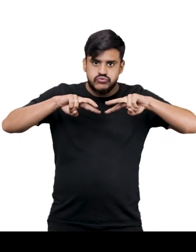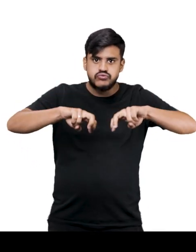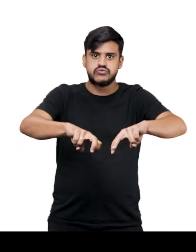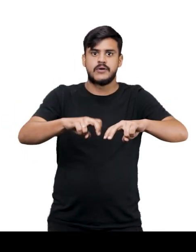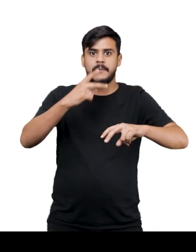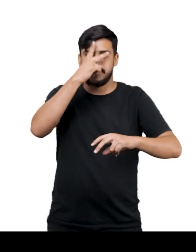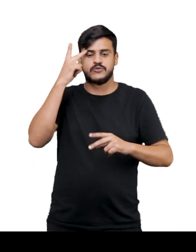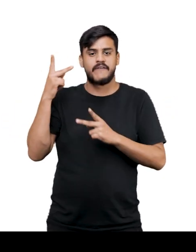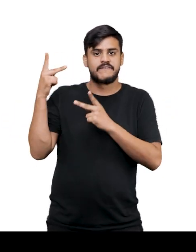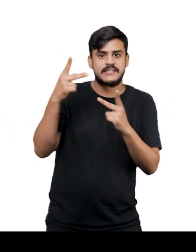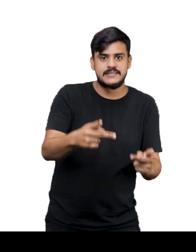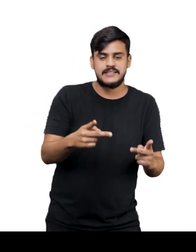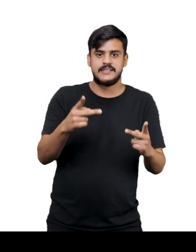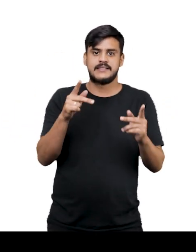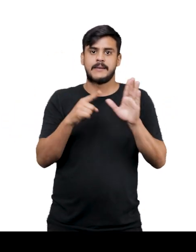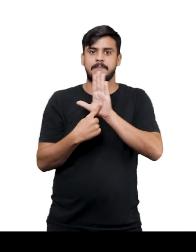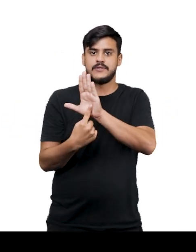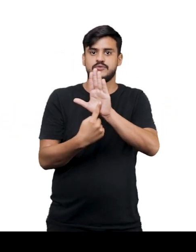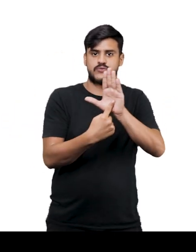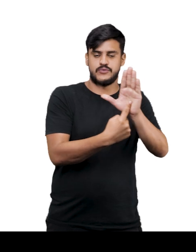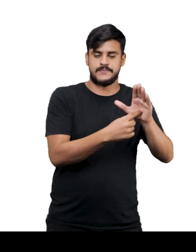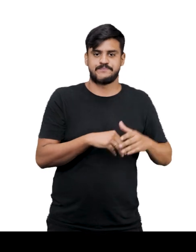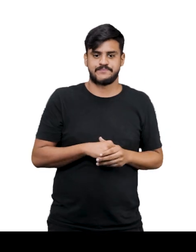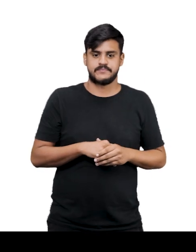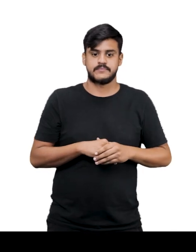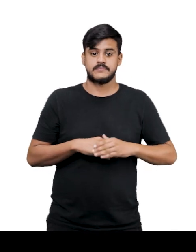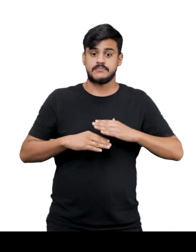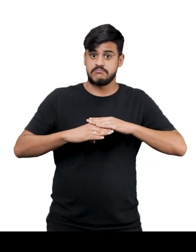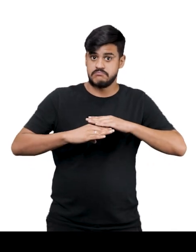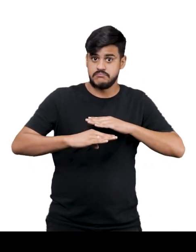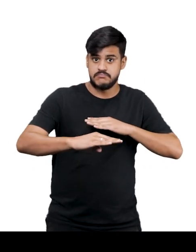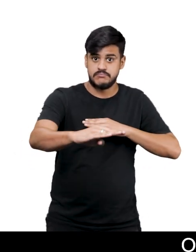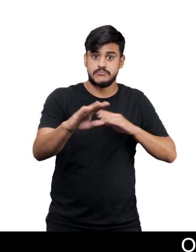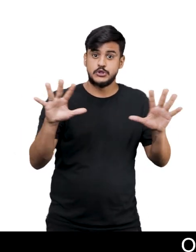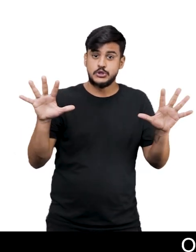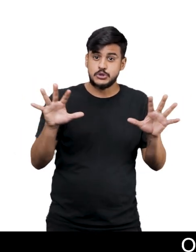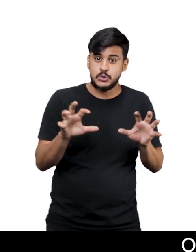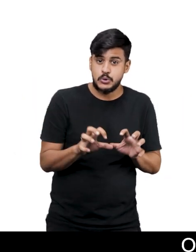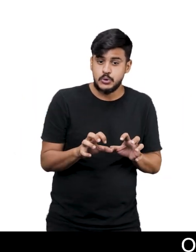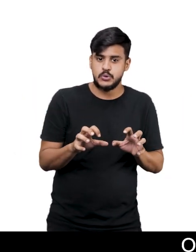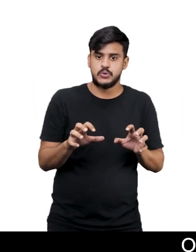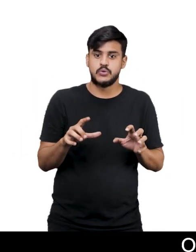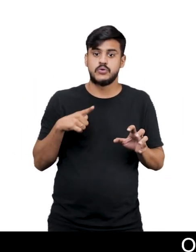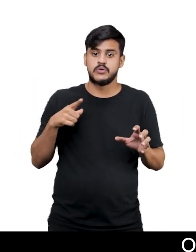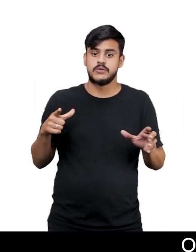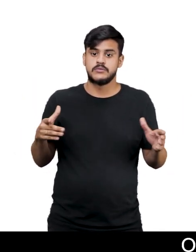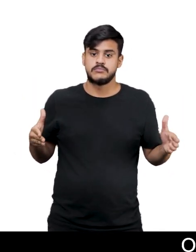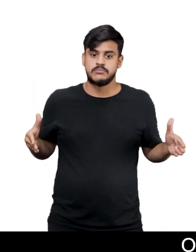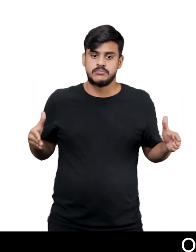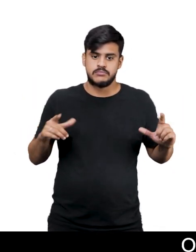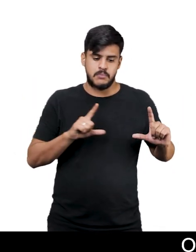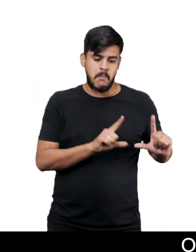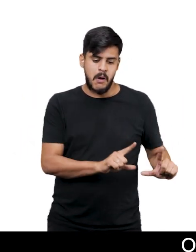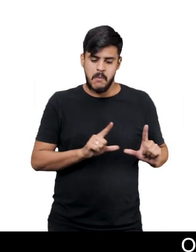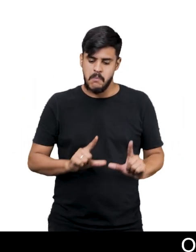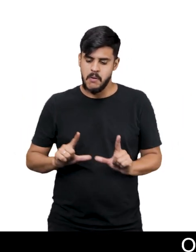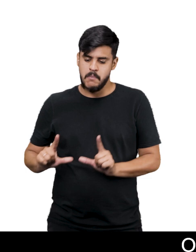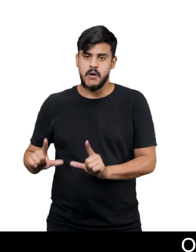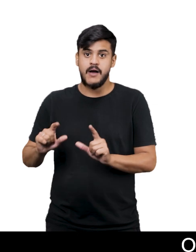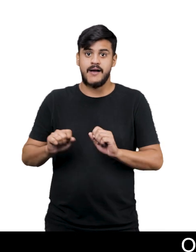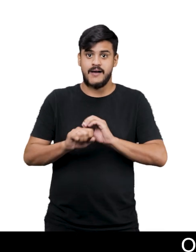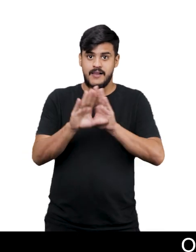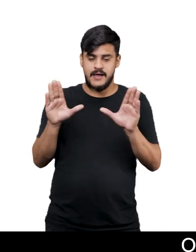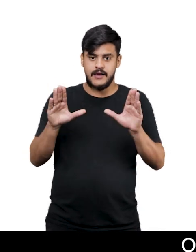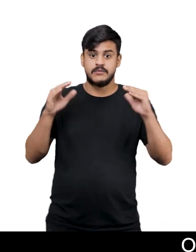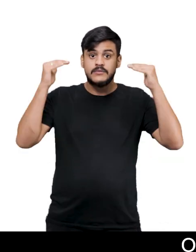efeito de imersão entre os visitantes e as pinturas. O piso escuro contrasta com os cubos de concreto